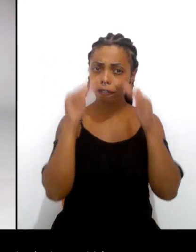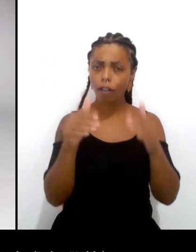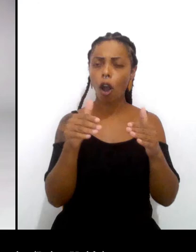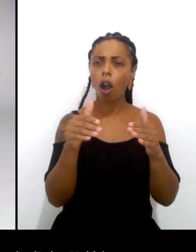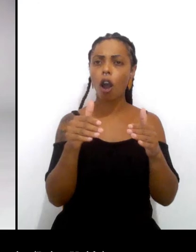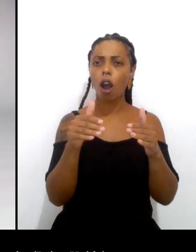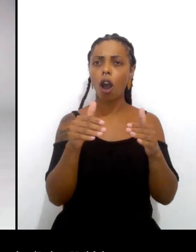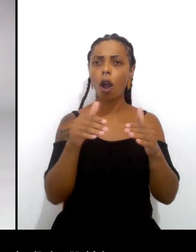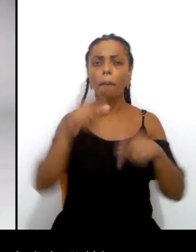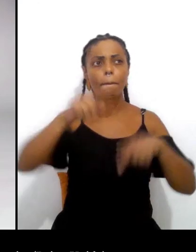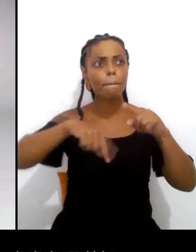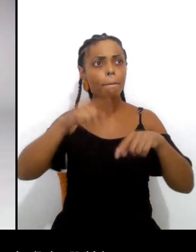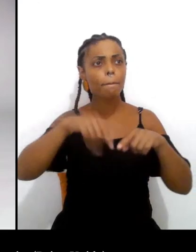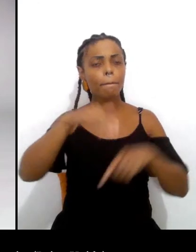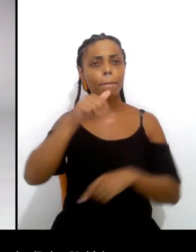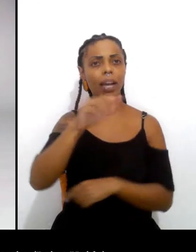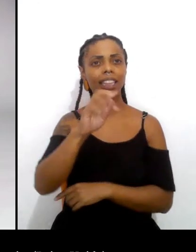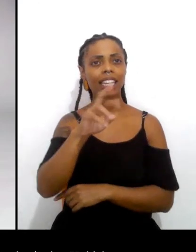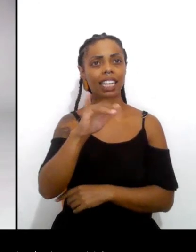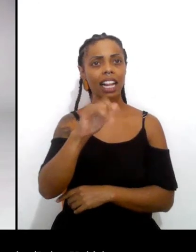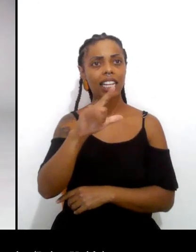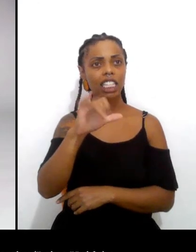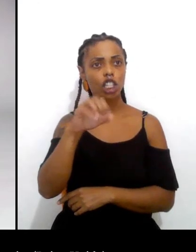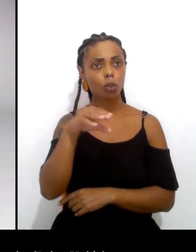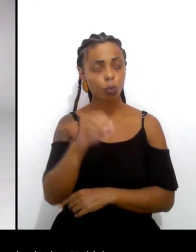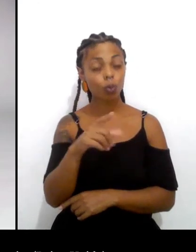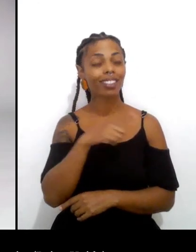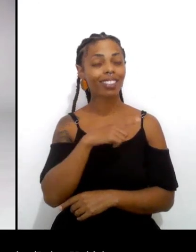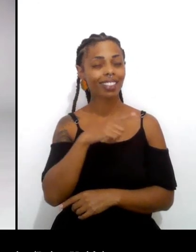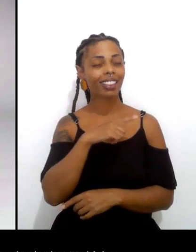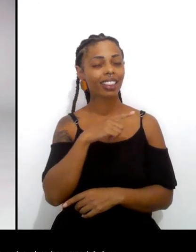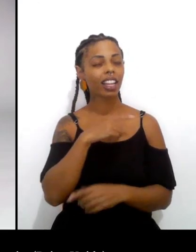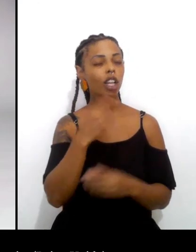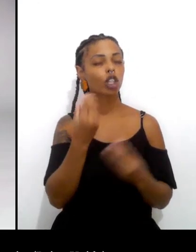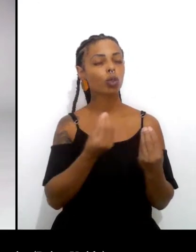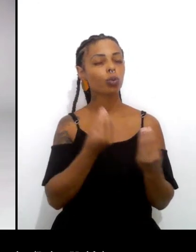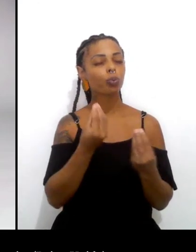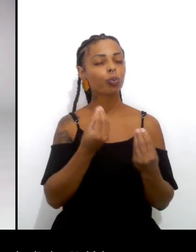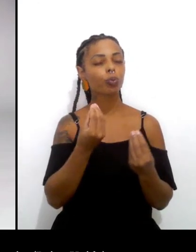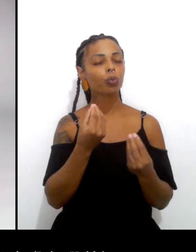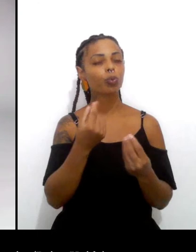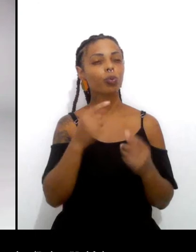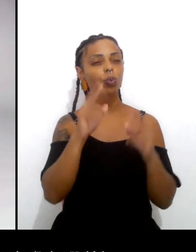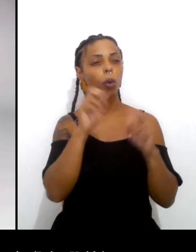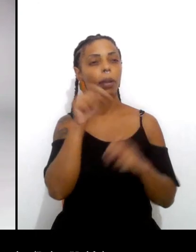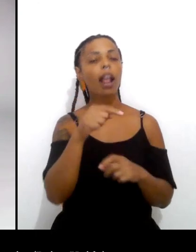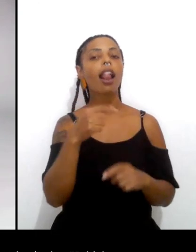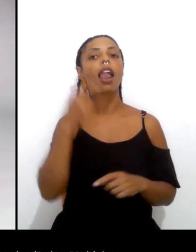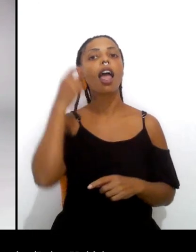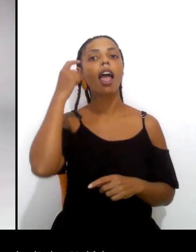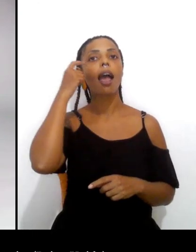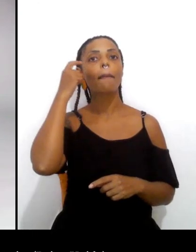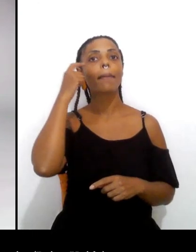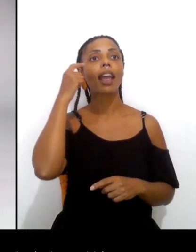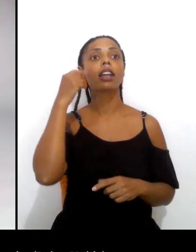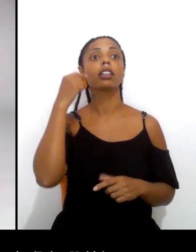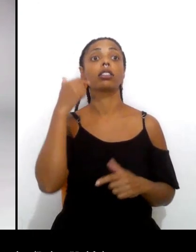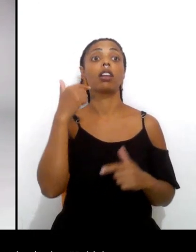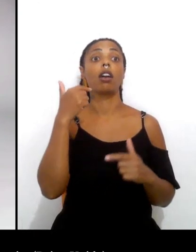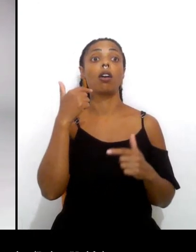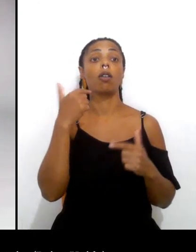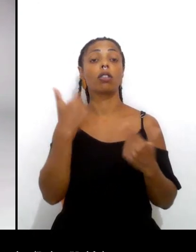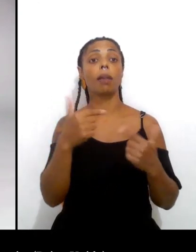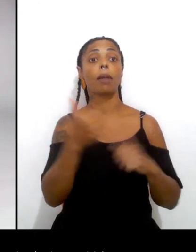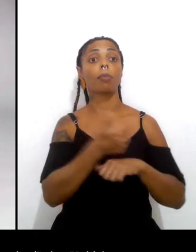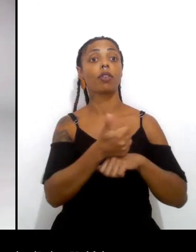esse foco em relação a Frank suspeito é pensando sobre a sua carreira original a sua